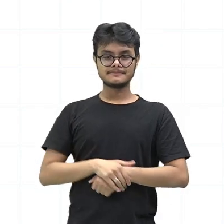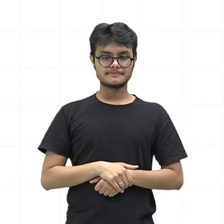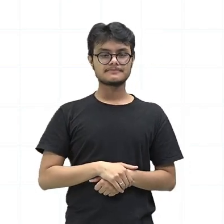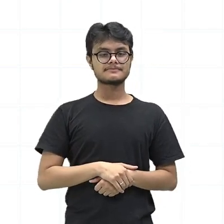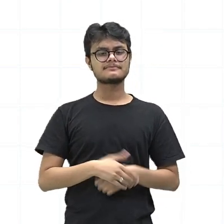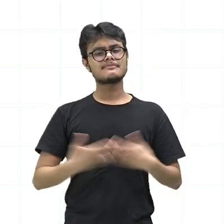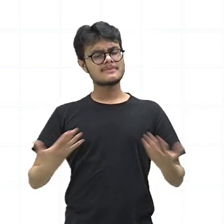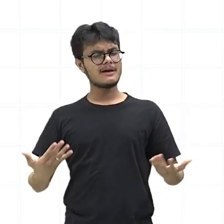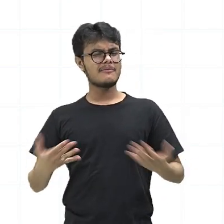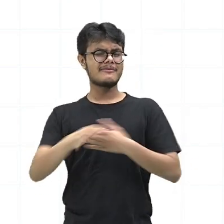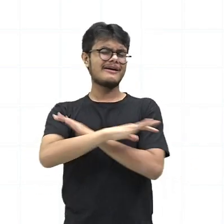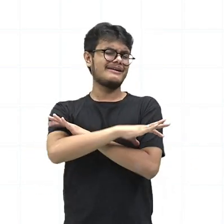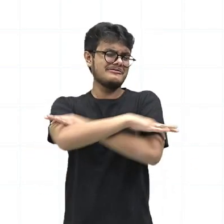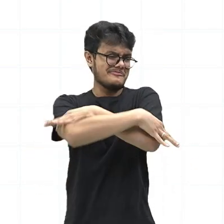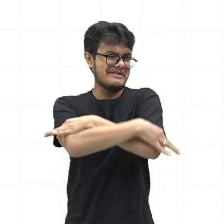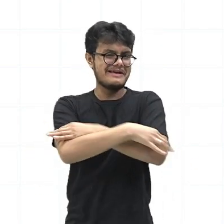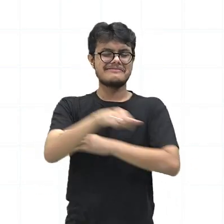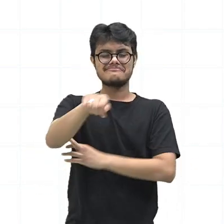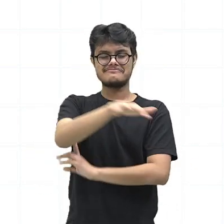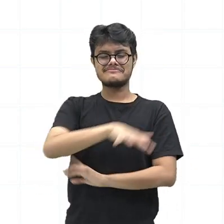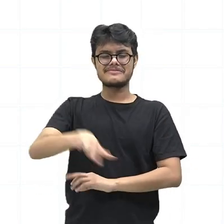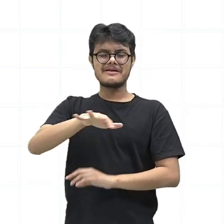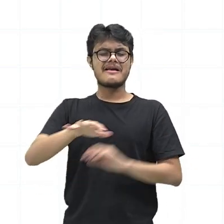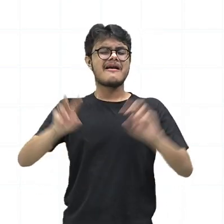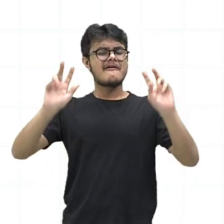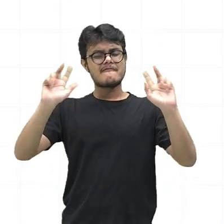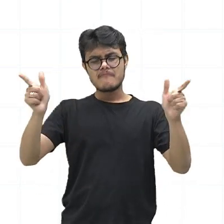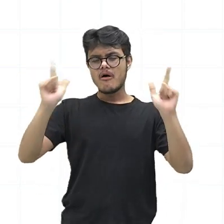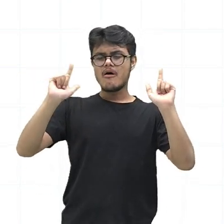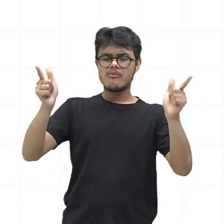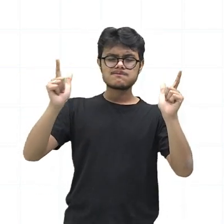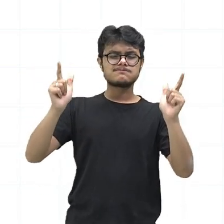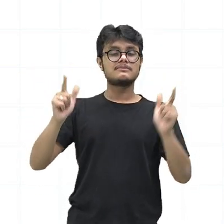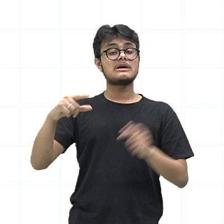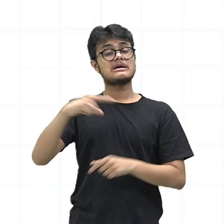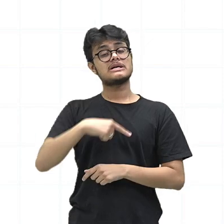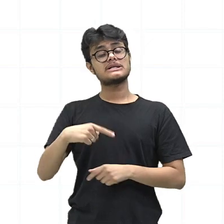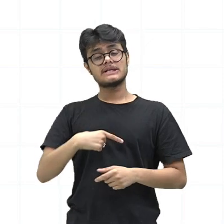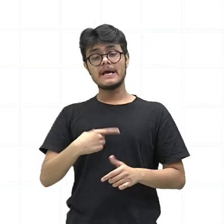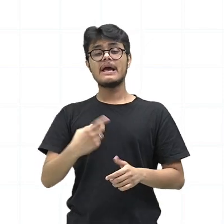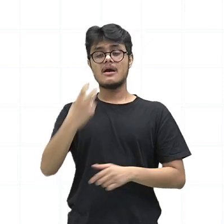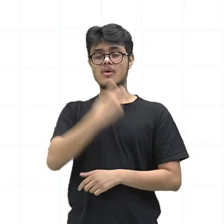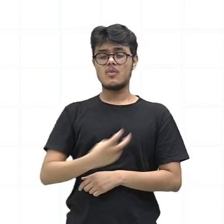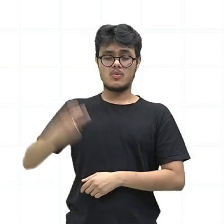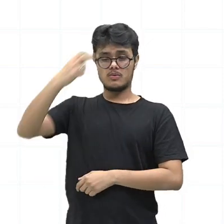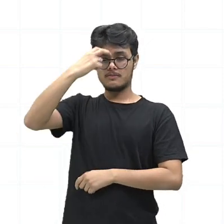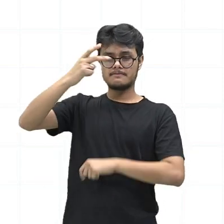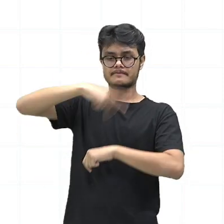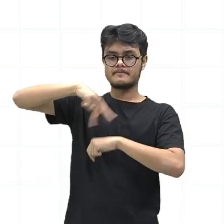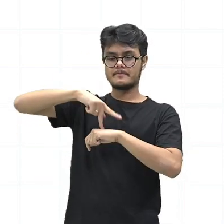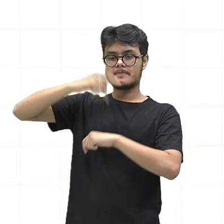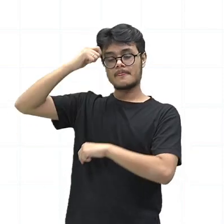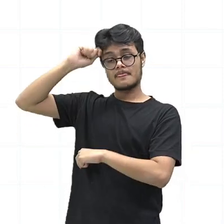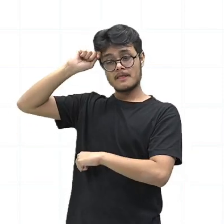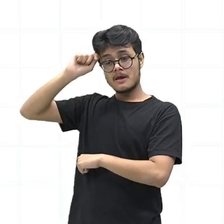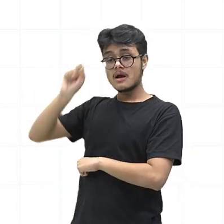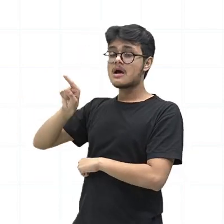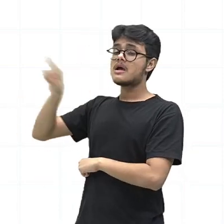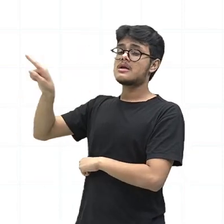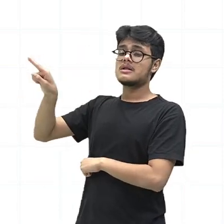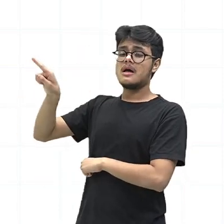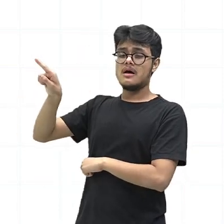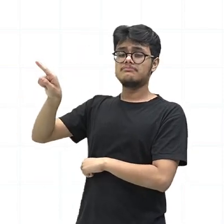de rua e eles são tipo um cortejo. Eles têm influência da cultura do povo iorubá, que